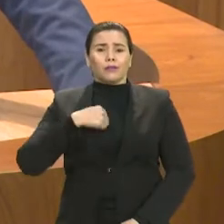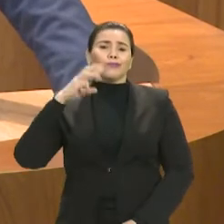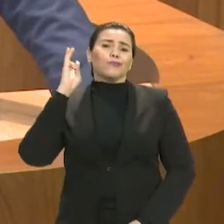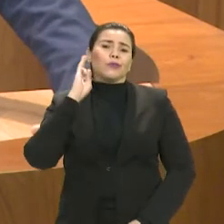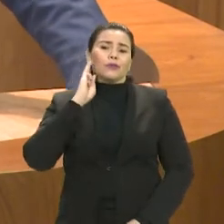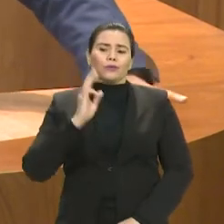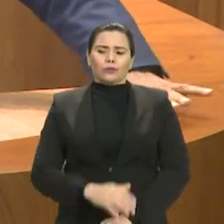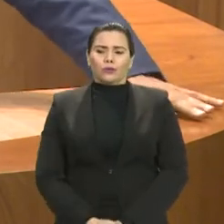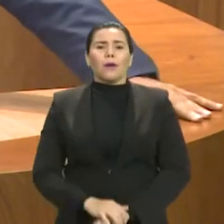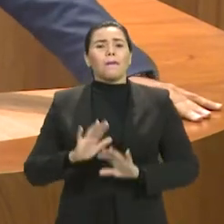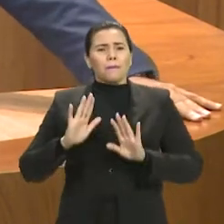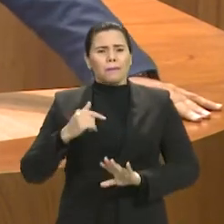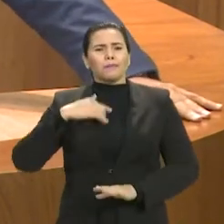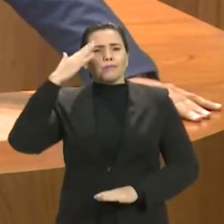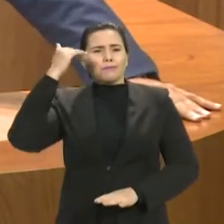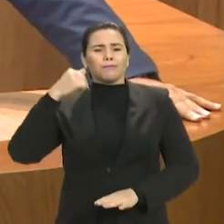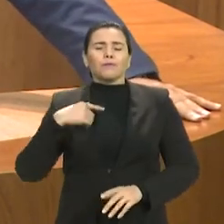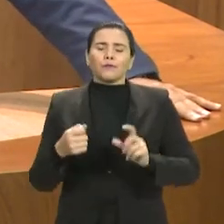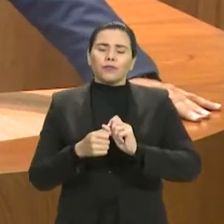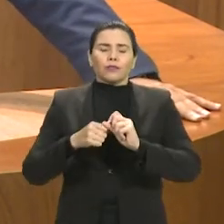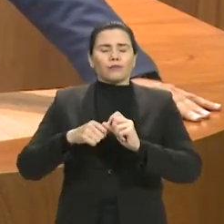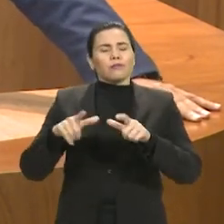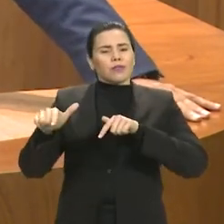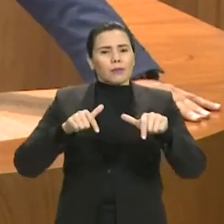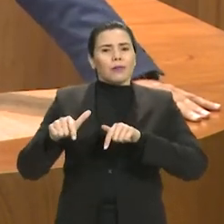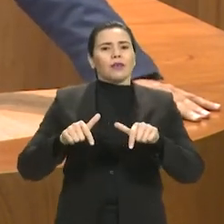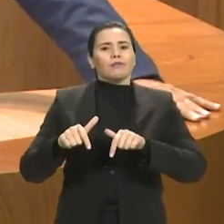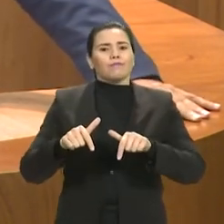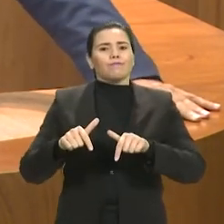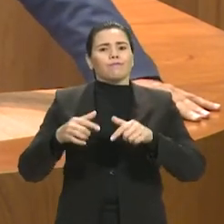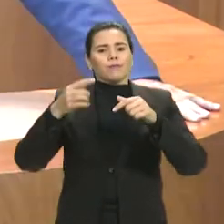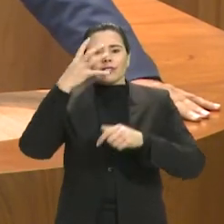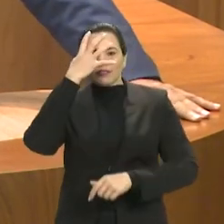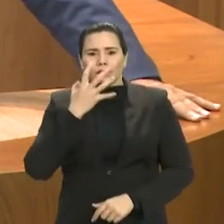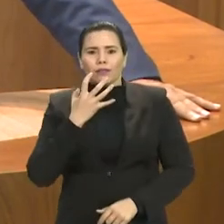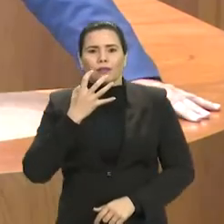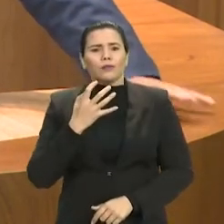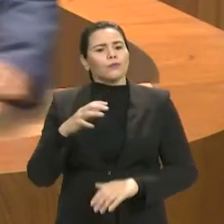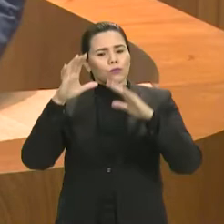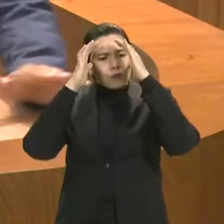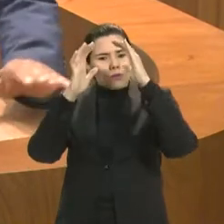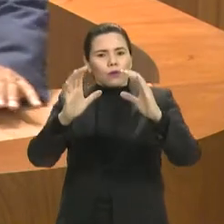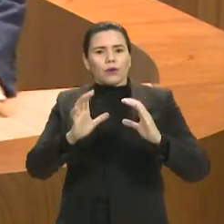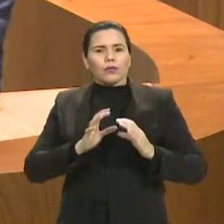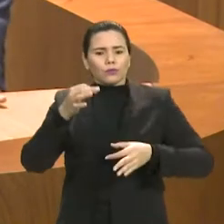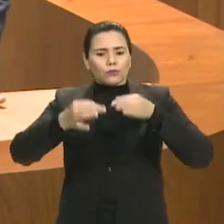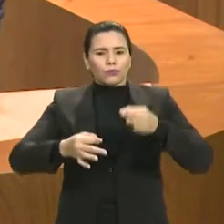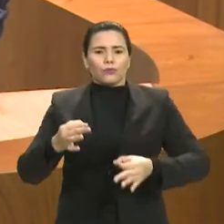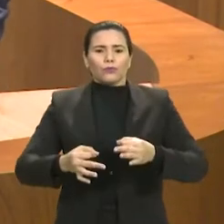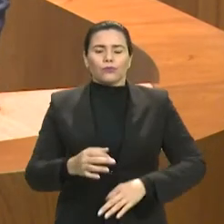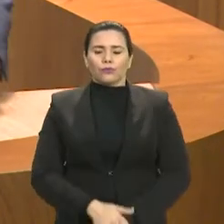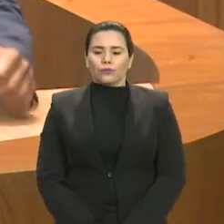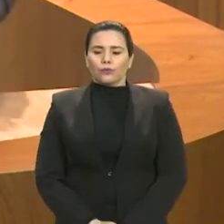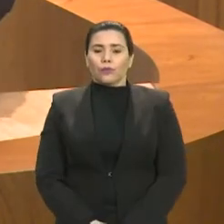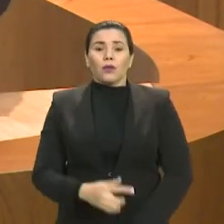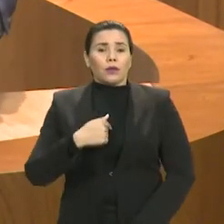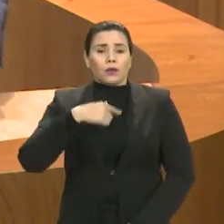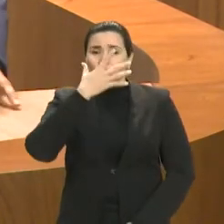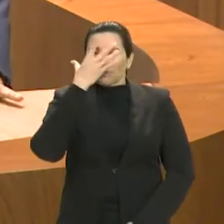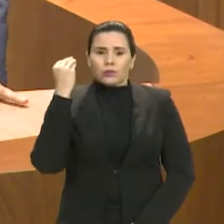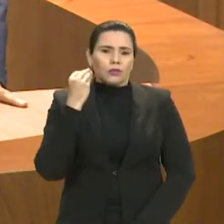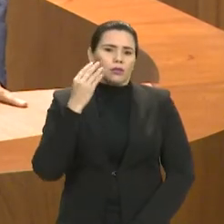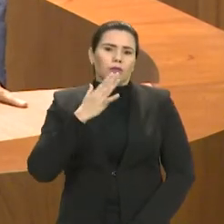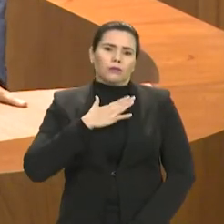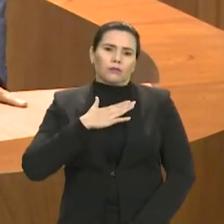e o mais importante, em defesa da população do Estado do Maranhão. E é que eu não esqueci as minhas origens. Tenho